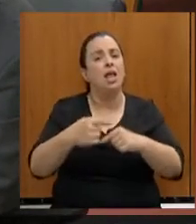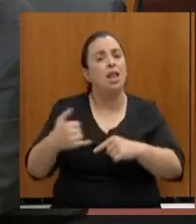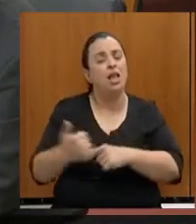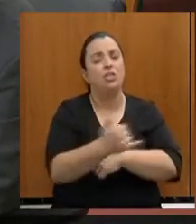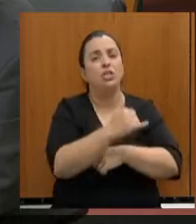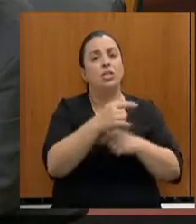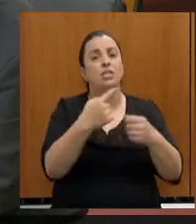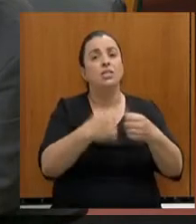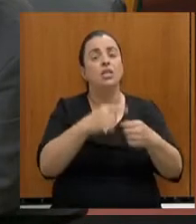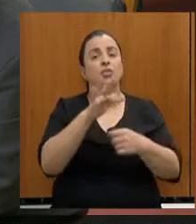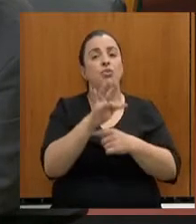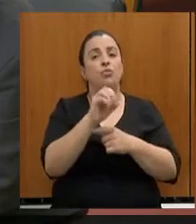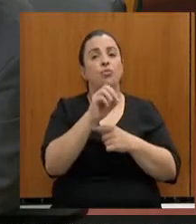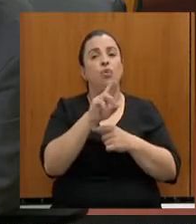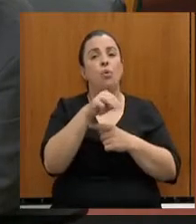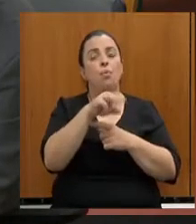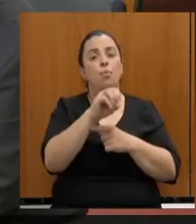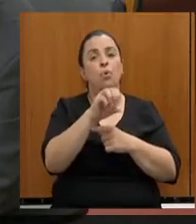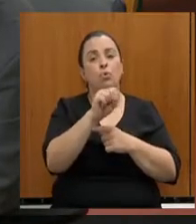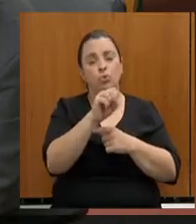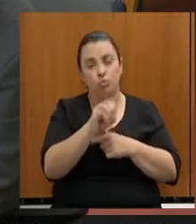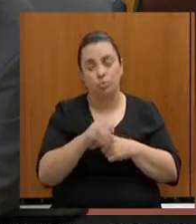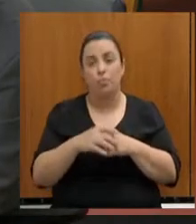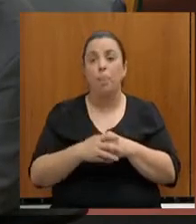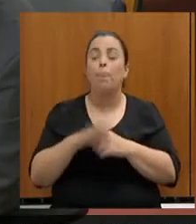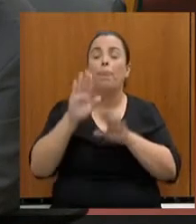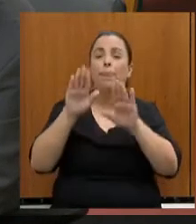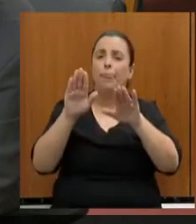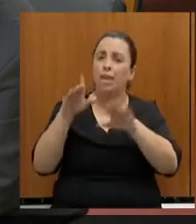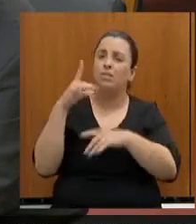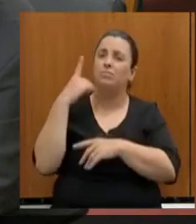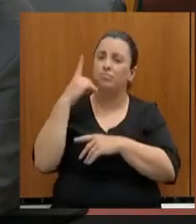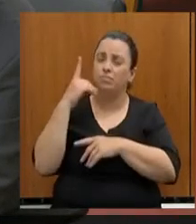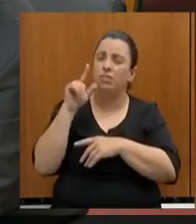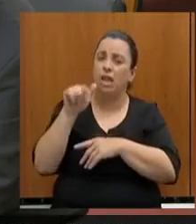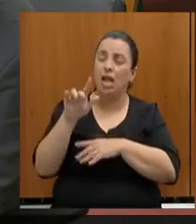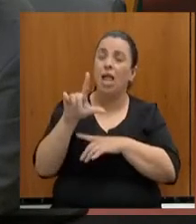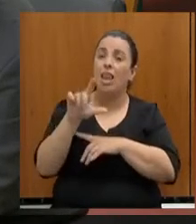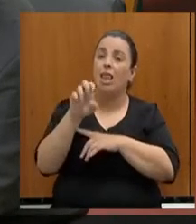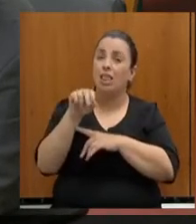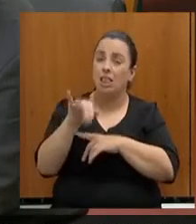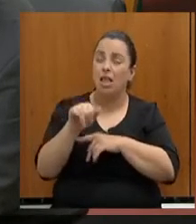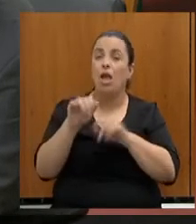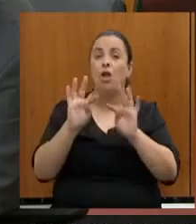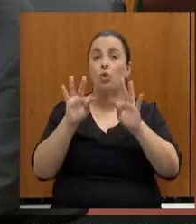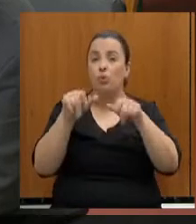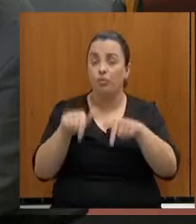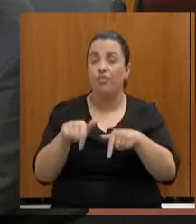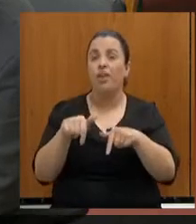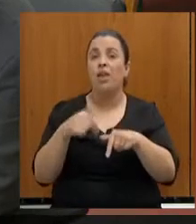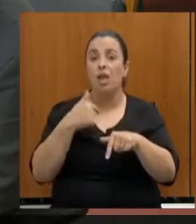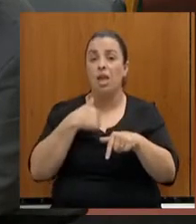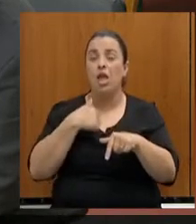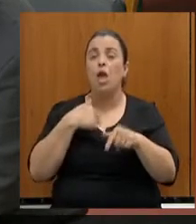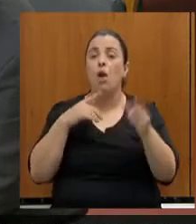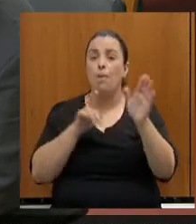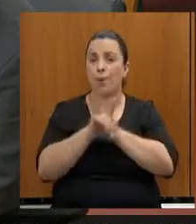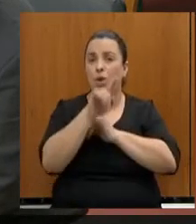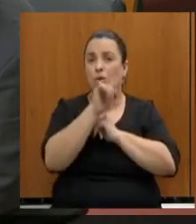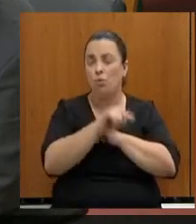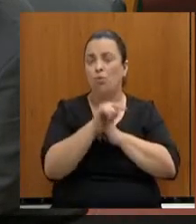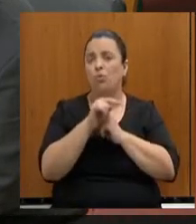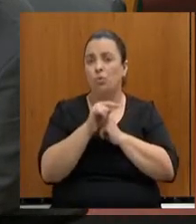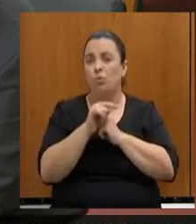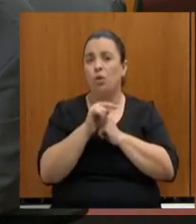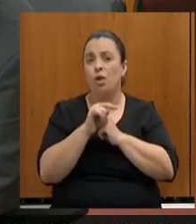responde você quer o Leninha eu vou fazer ao final Eu pasto eu faço essa indagação para voz